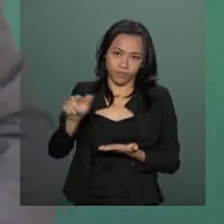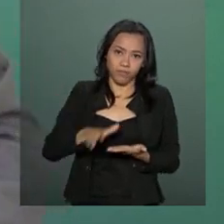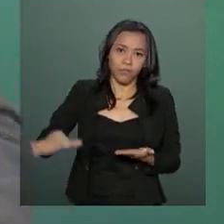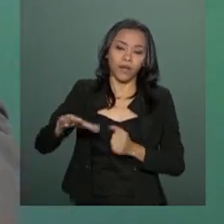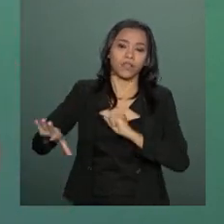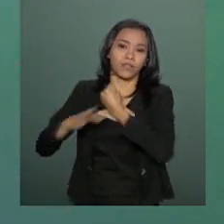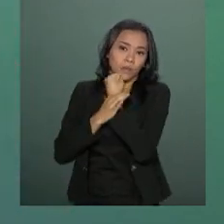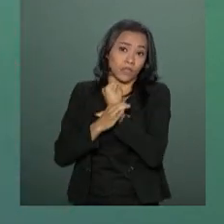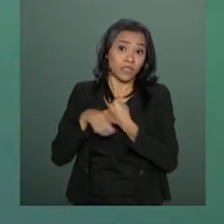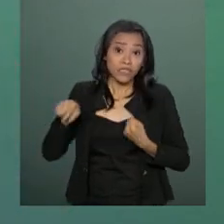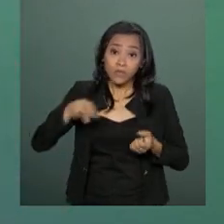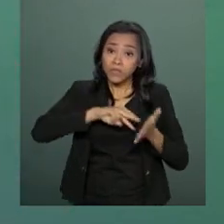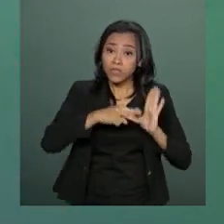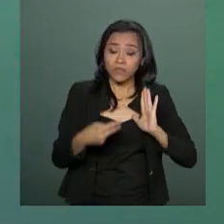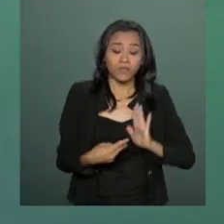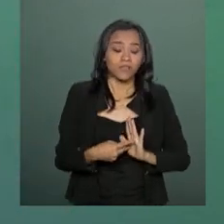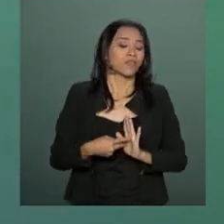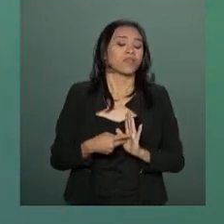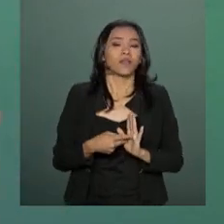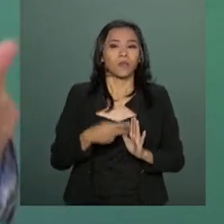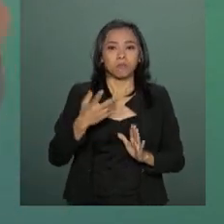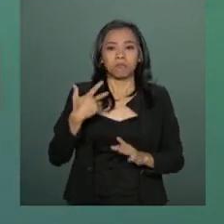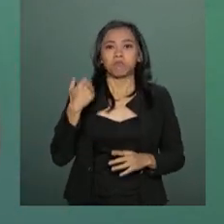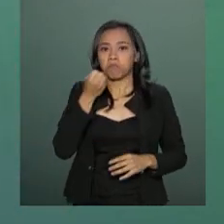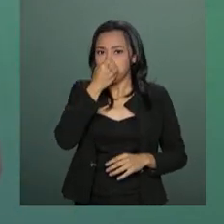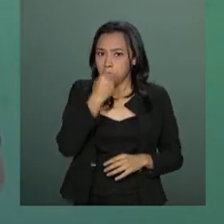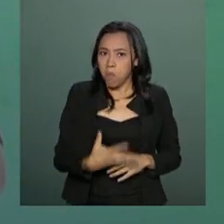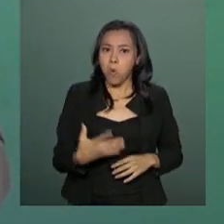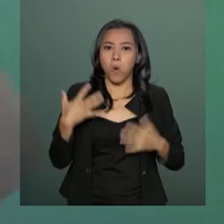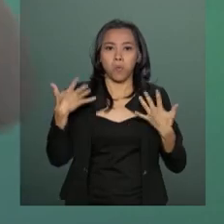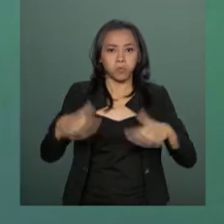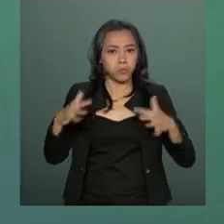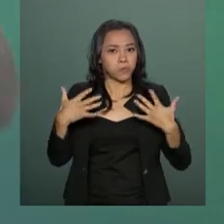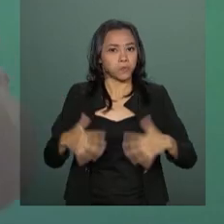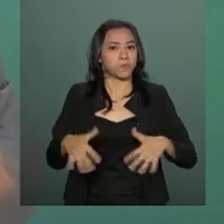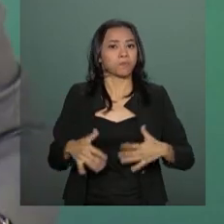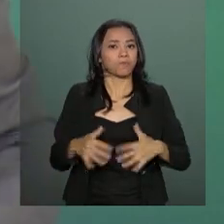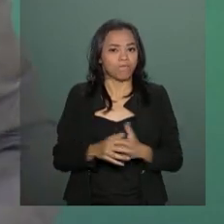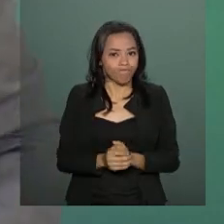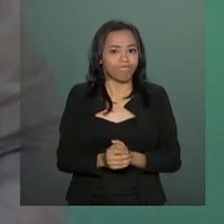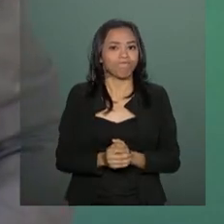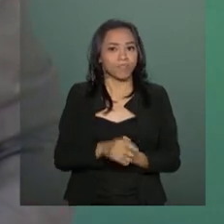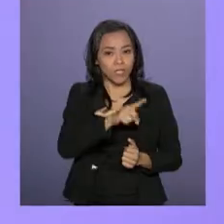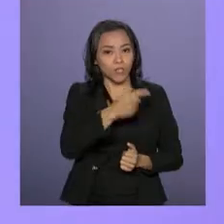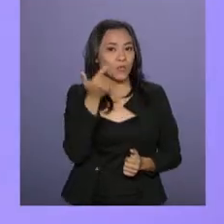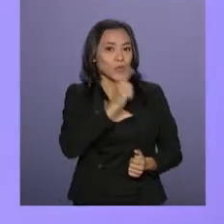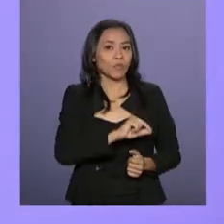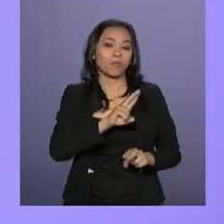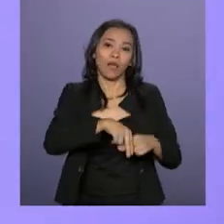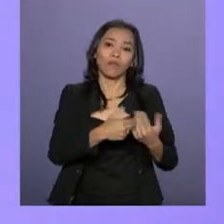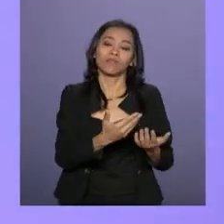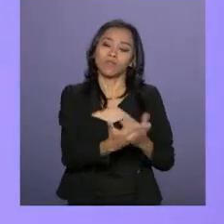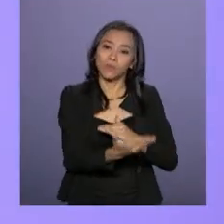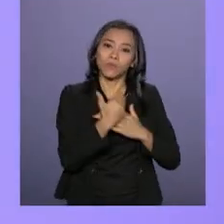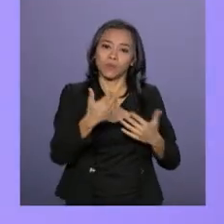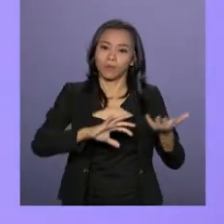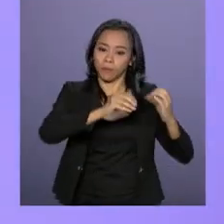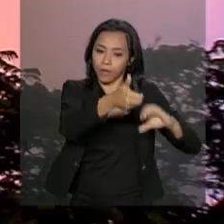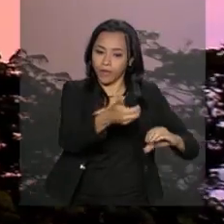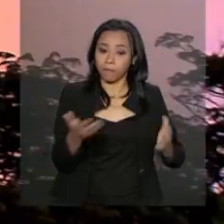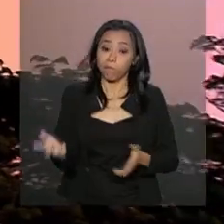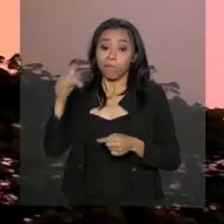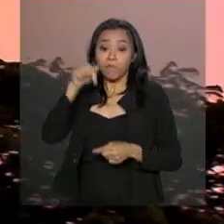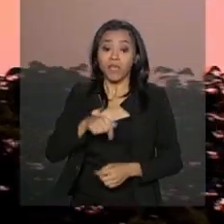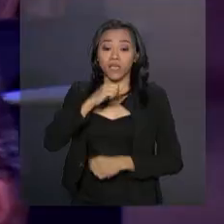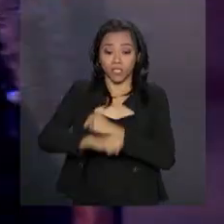Isso representa uma enorme e permanente conquista, porque isso também é lei que nos foi dada pelo Congresso Nacional. Só neste ano, a segurança